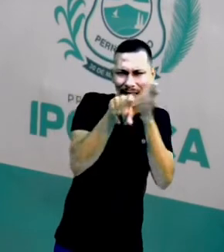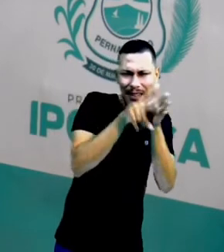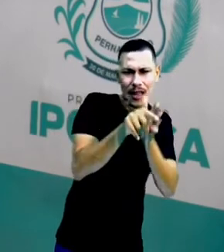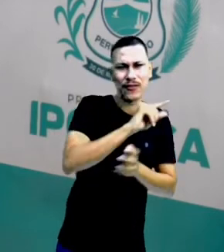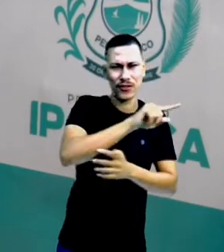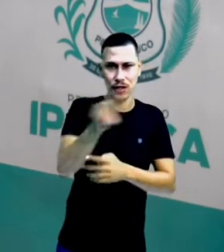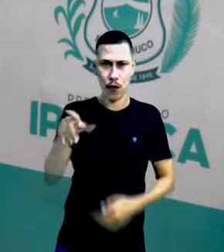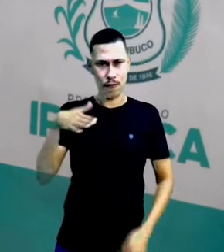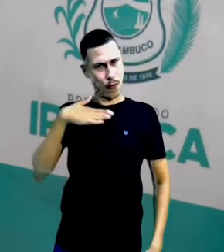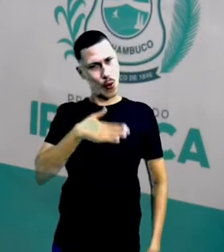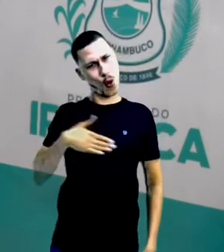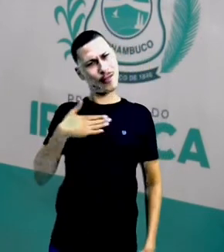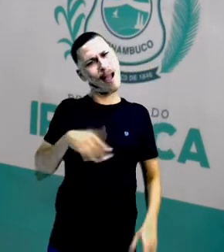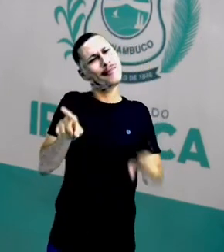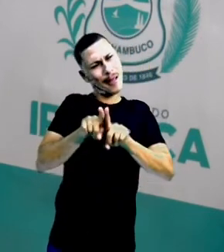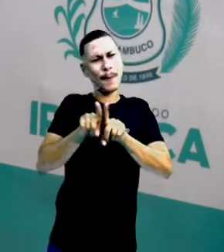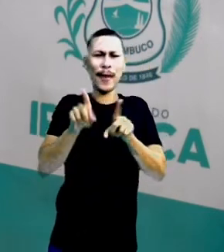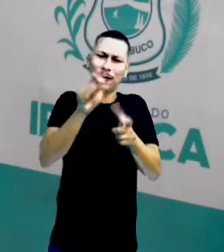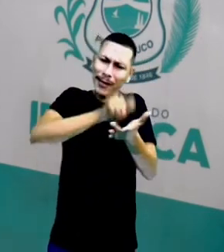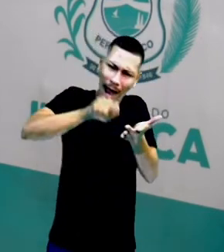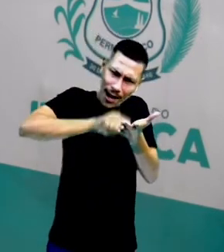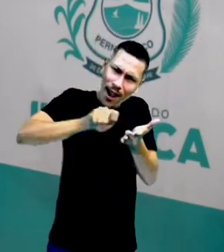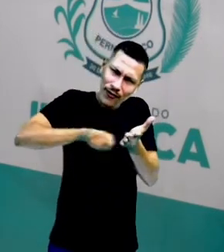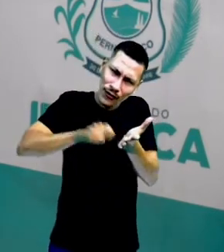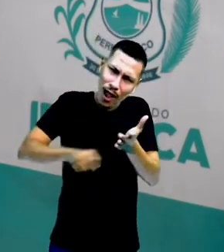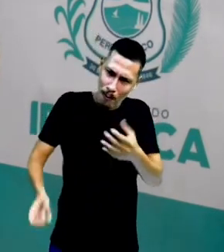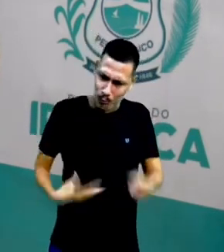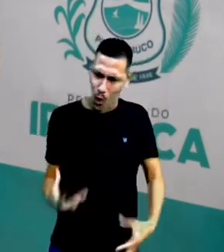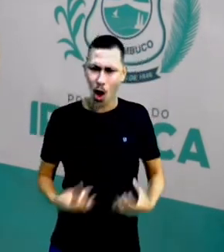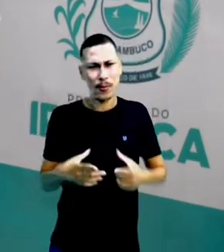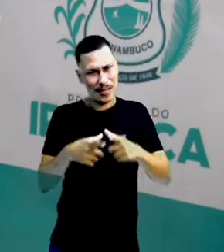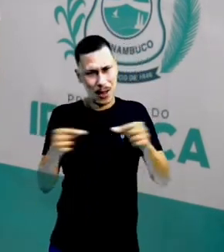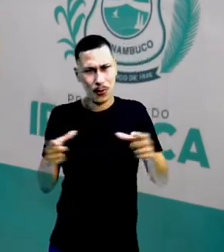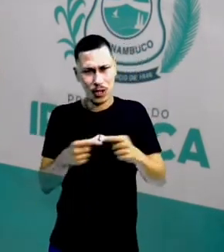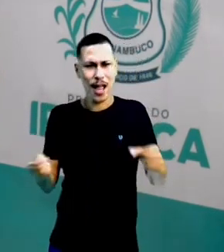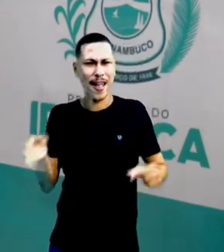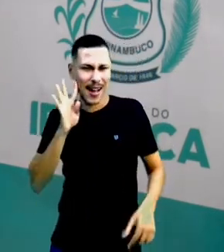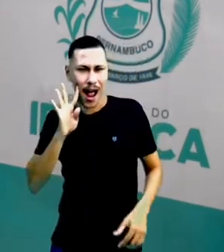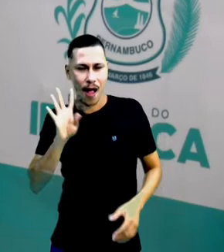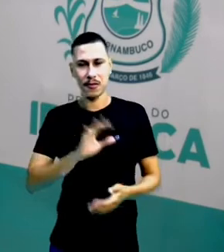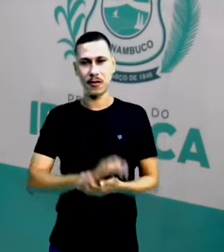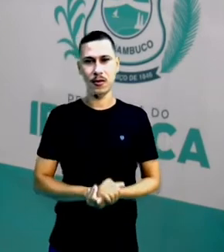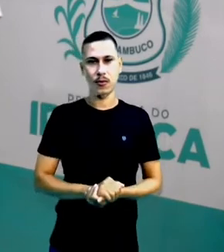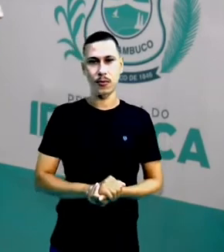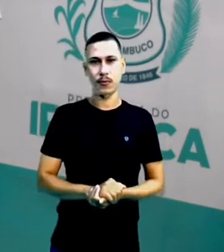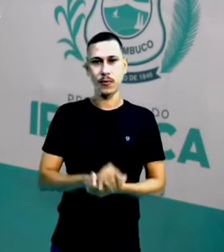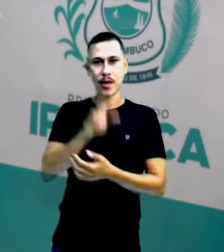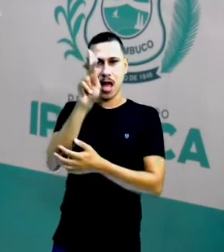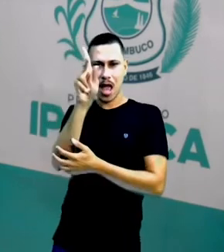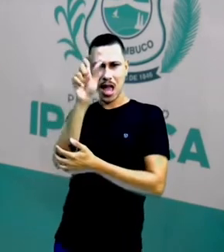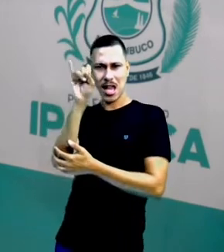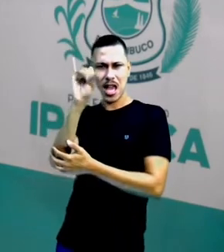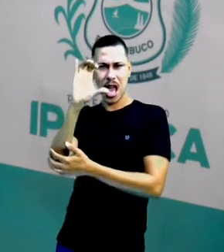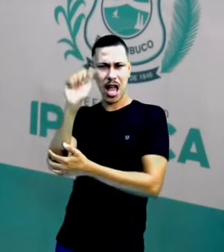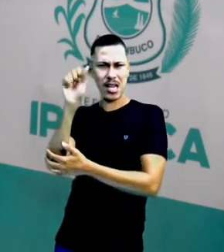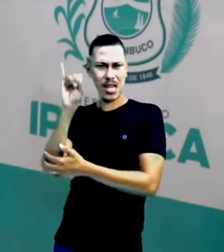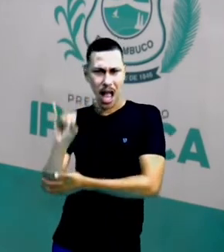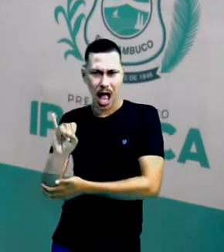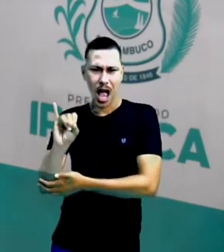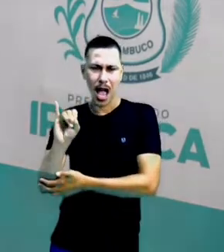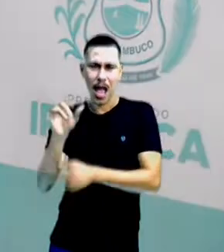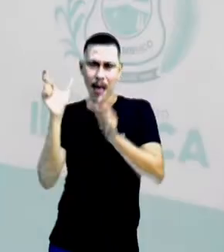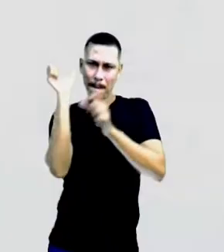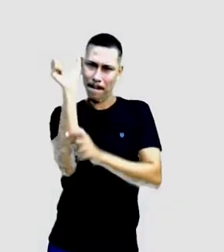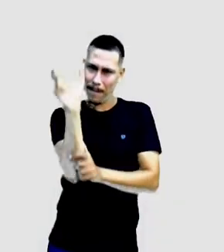muito e até produzir haikais, tá certo? Então, olha só. Haikai é uma palavra de origem japonesa formada